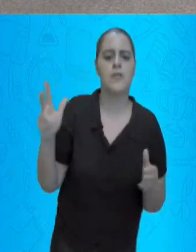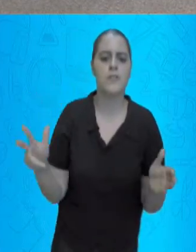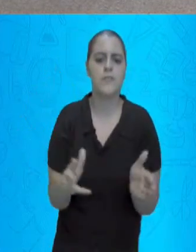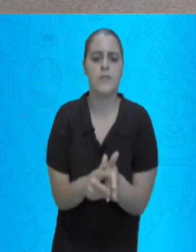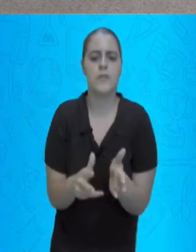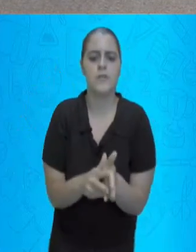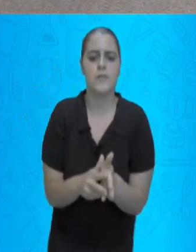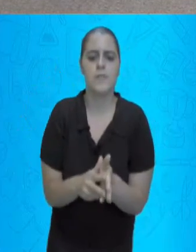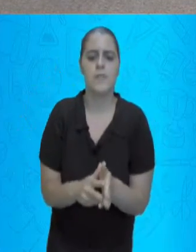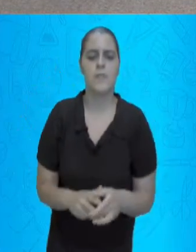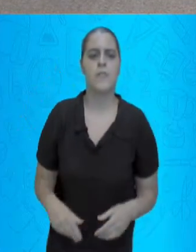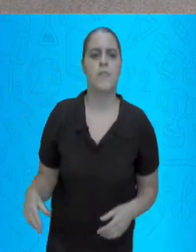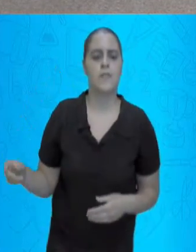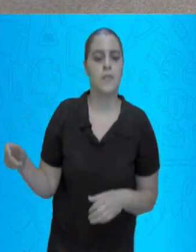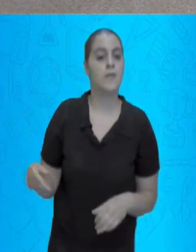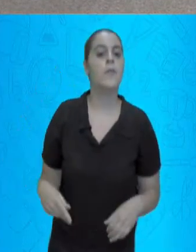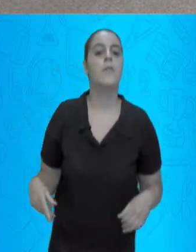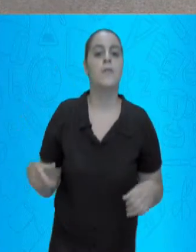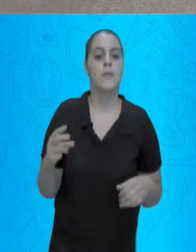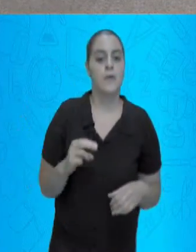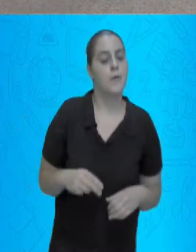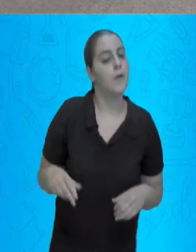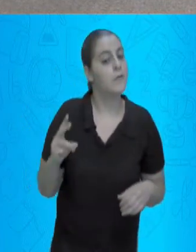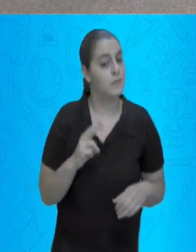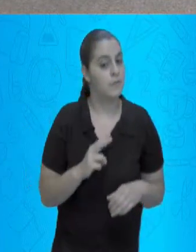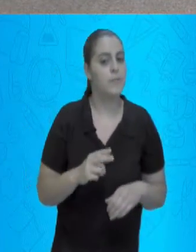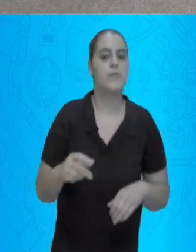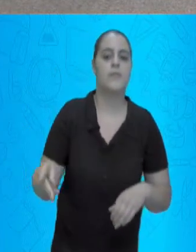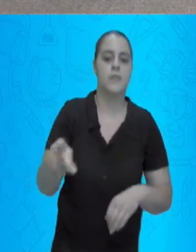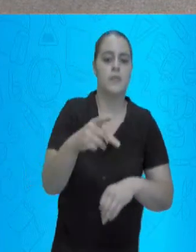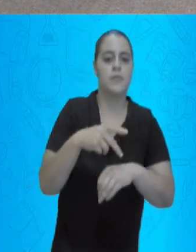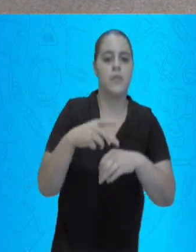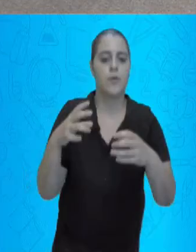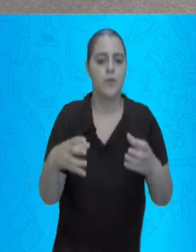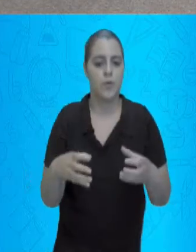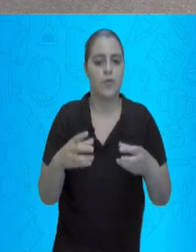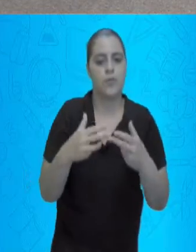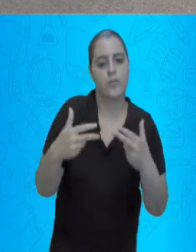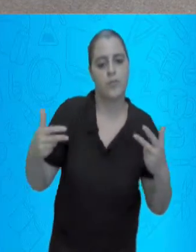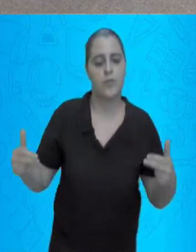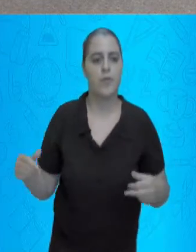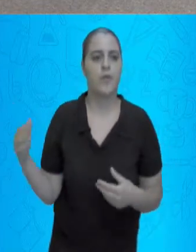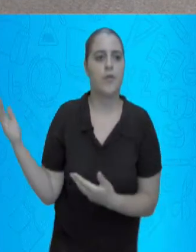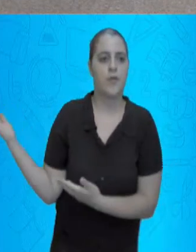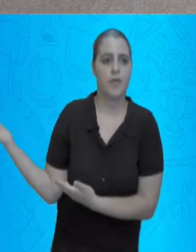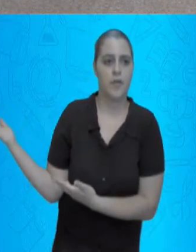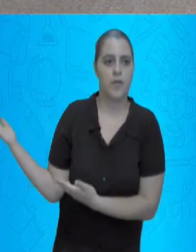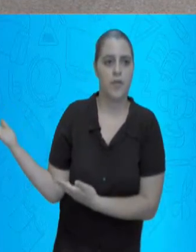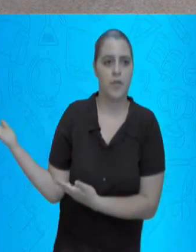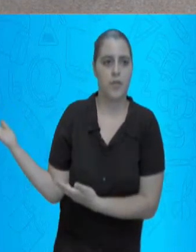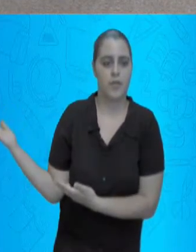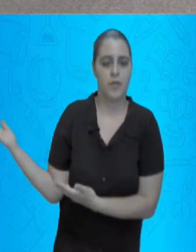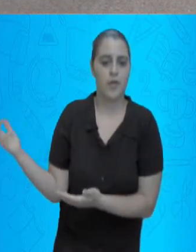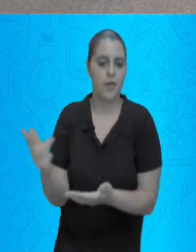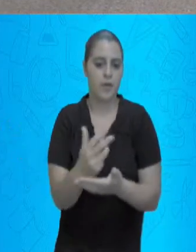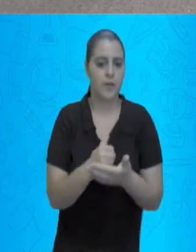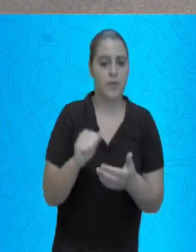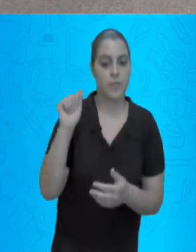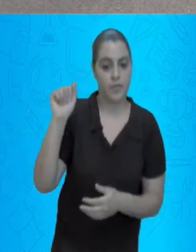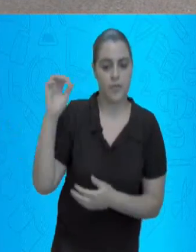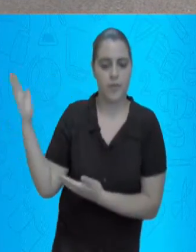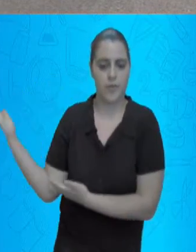né? Geralmente nas rochas sedimentares. Então, na primeira imagem, a imagem A, temos aqui o